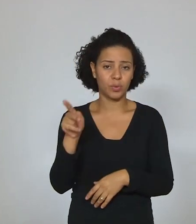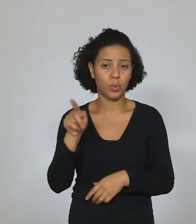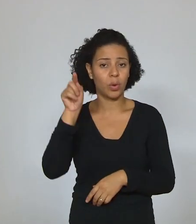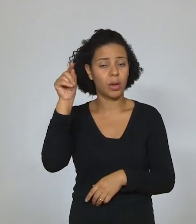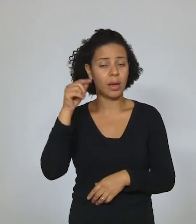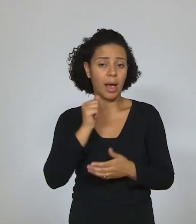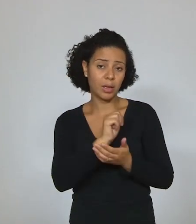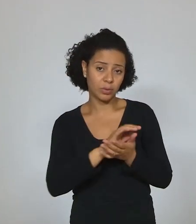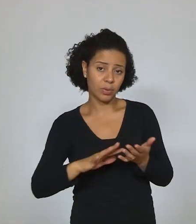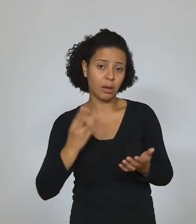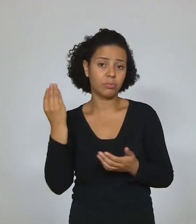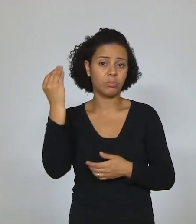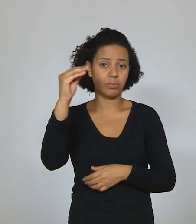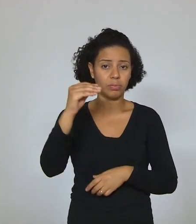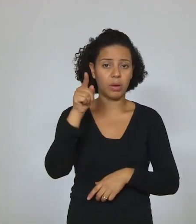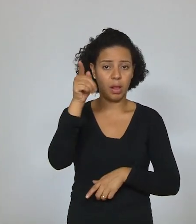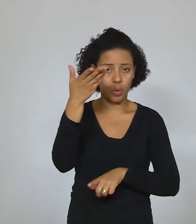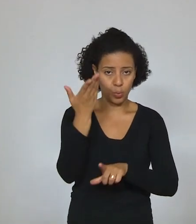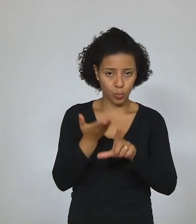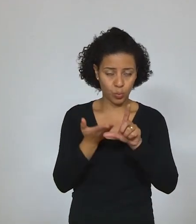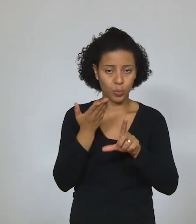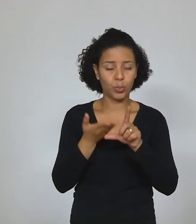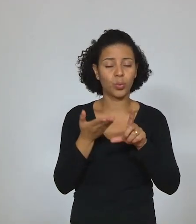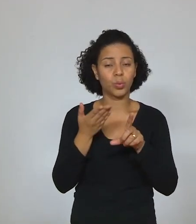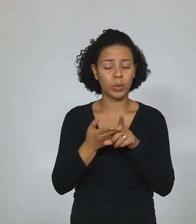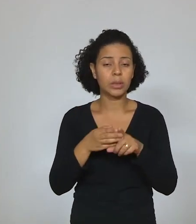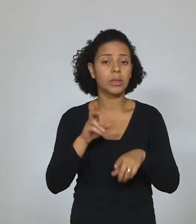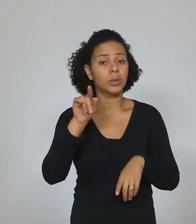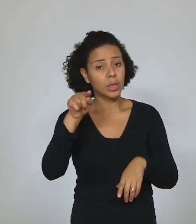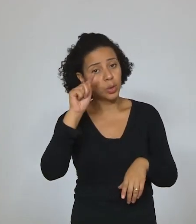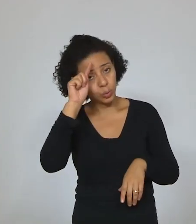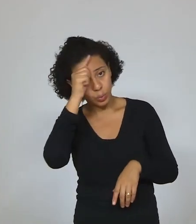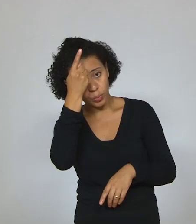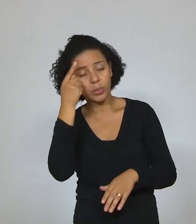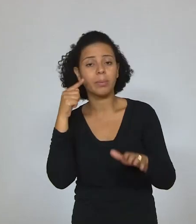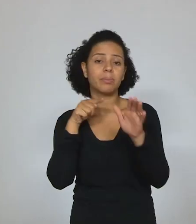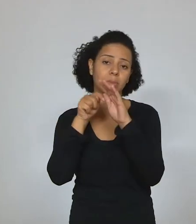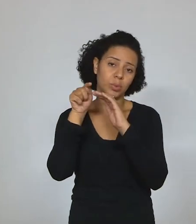Sala de Aula para tirar dúvidas e aprofundar